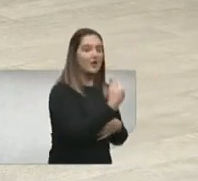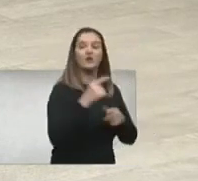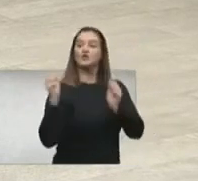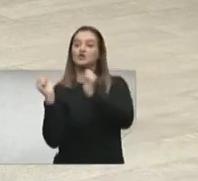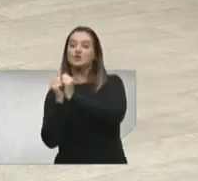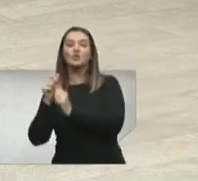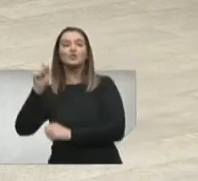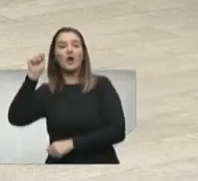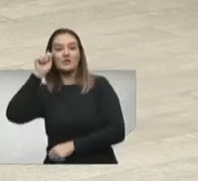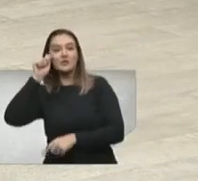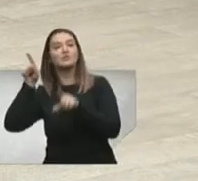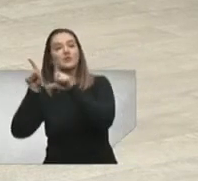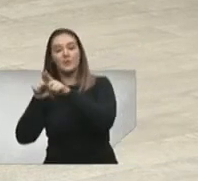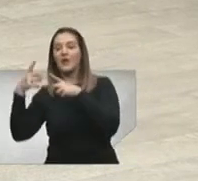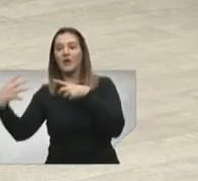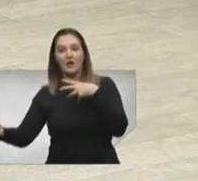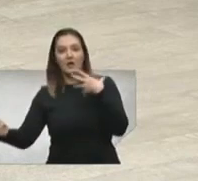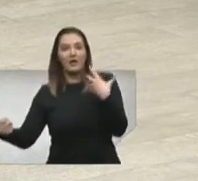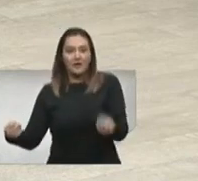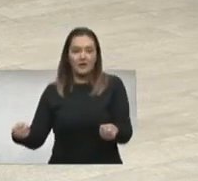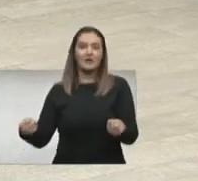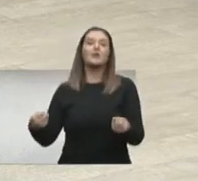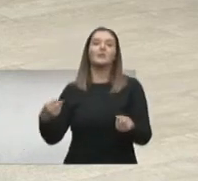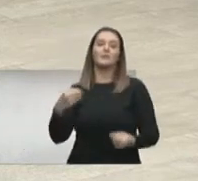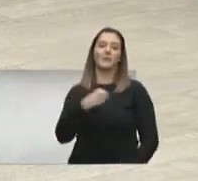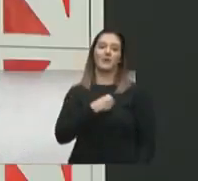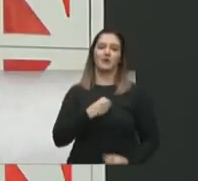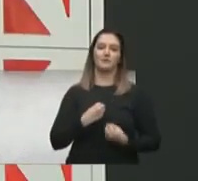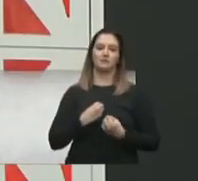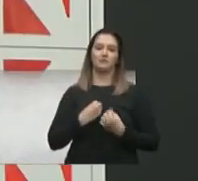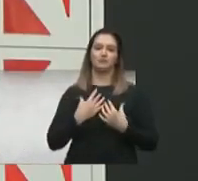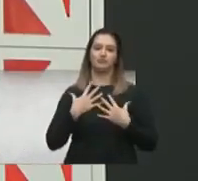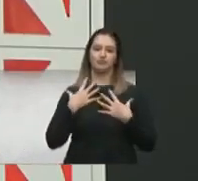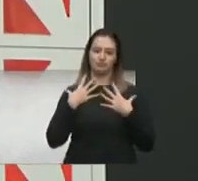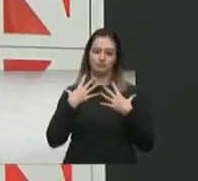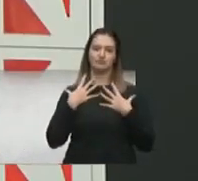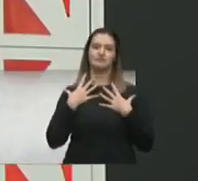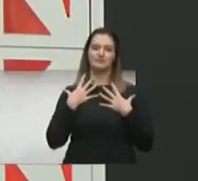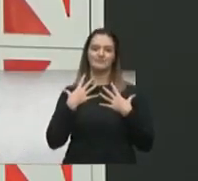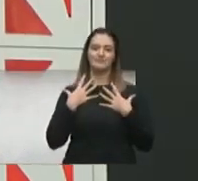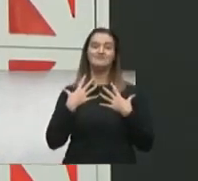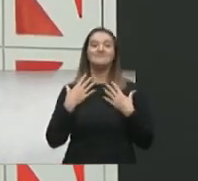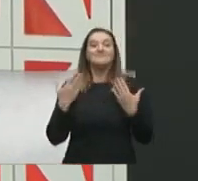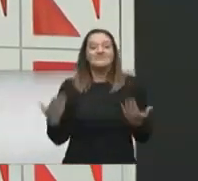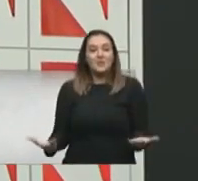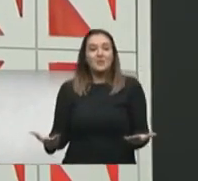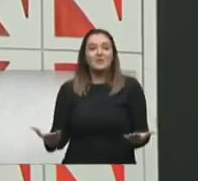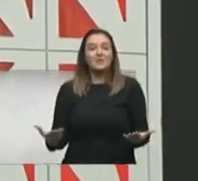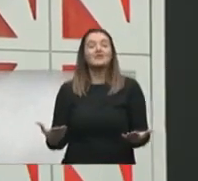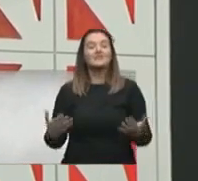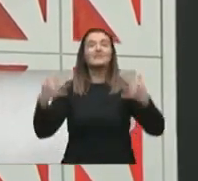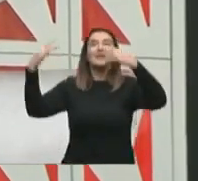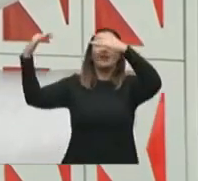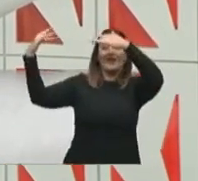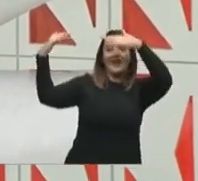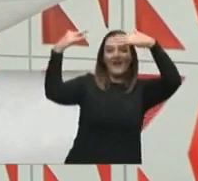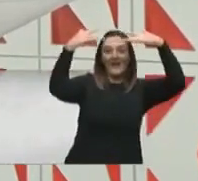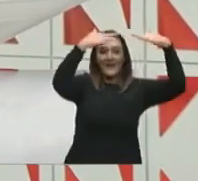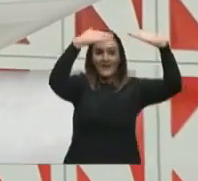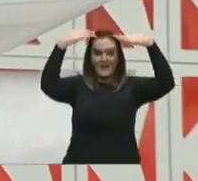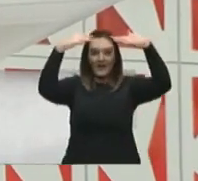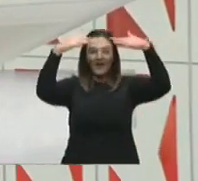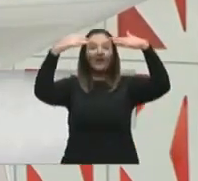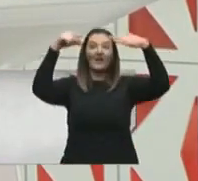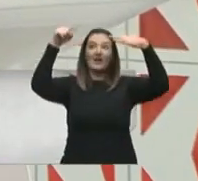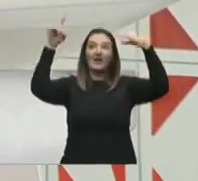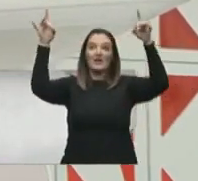mandamento e o mal entrou na vida de Adão e Eva. Em outras palavras, aquela guerra que começou no céu, ela vem para a